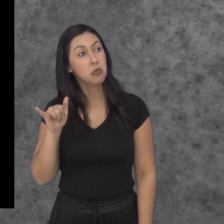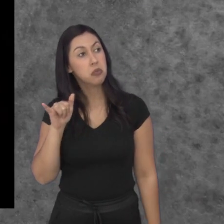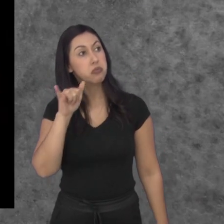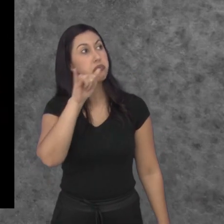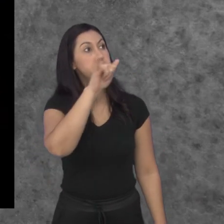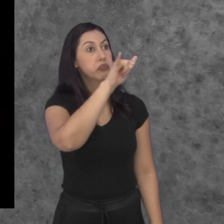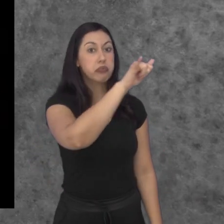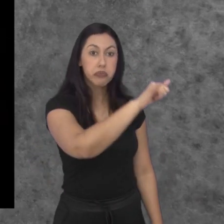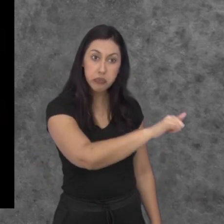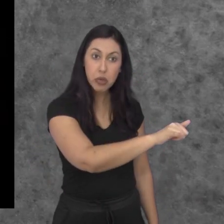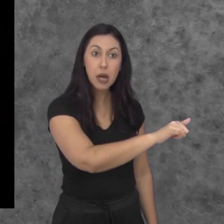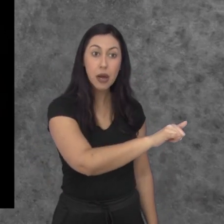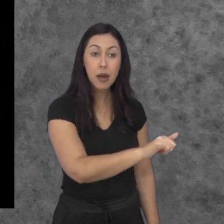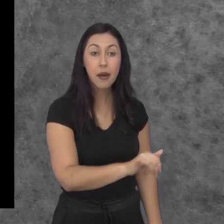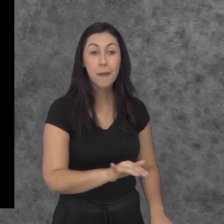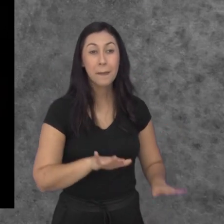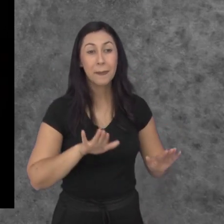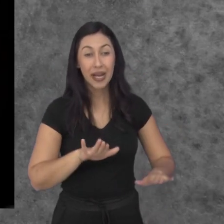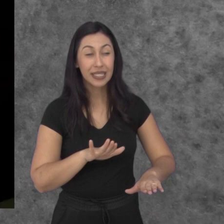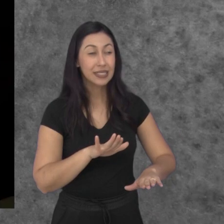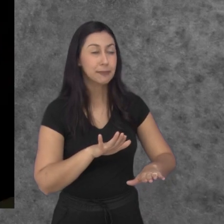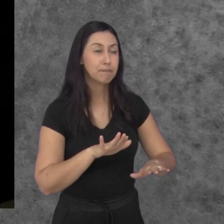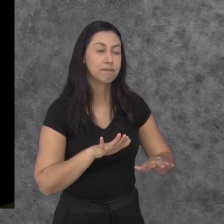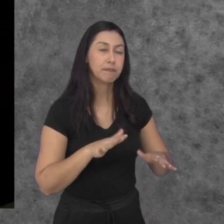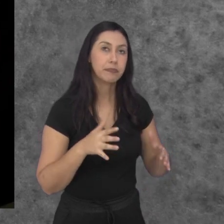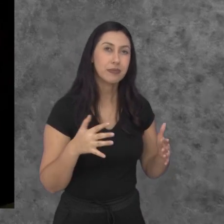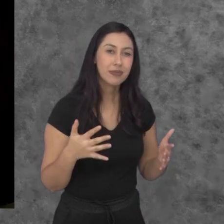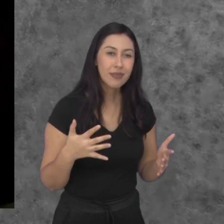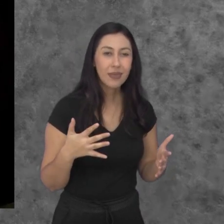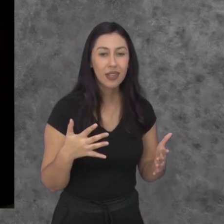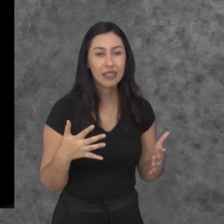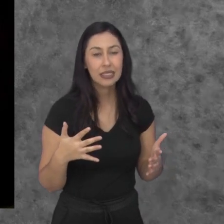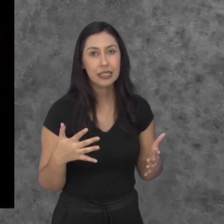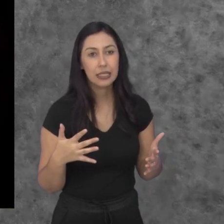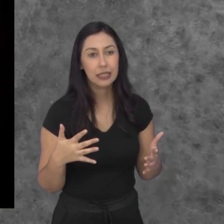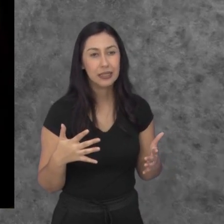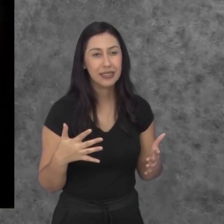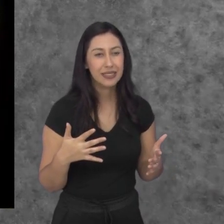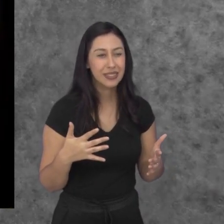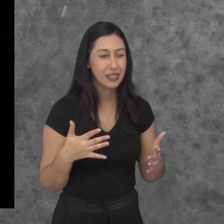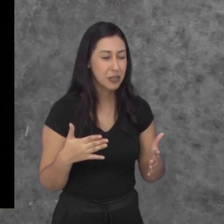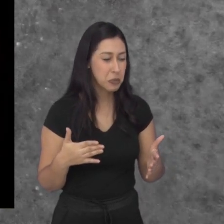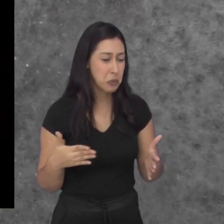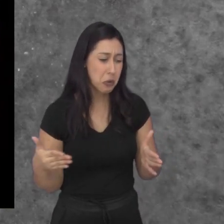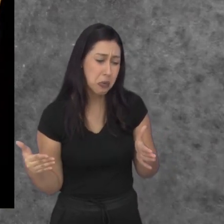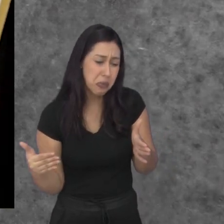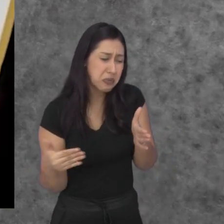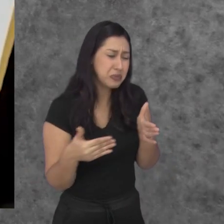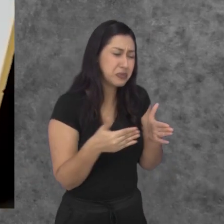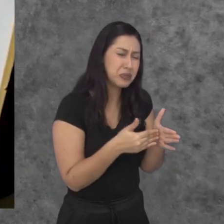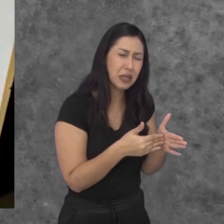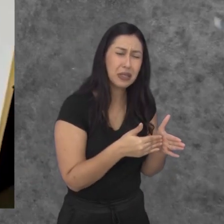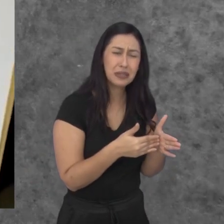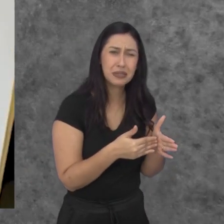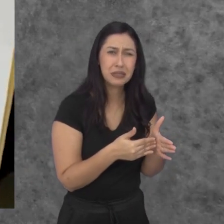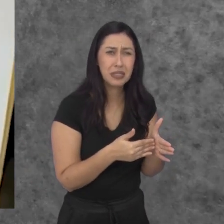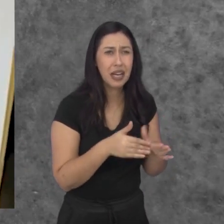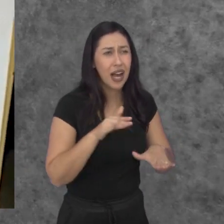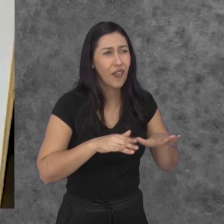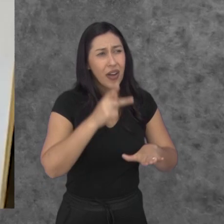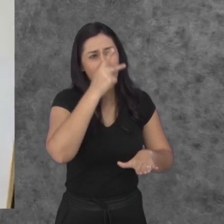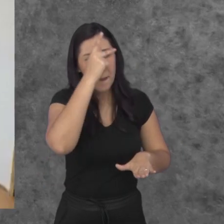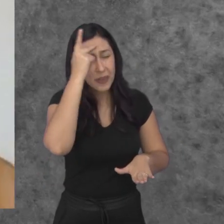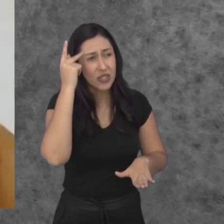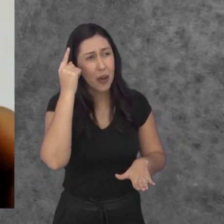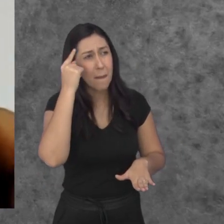desenhos dele. Em algum momento ele trouxe aquela ideia de que alguns dos nossos pais costumam